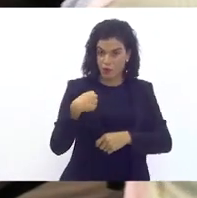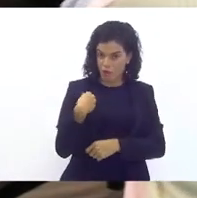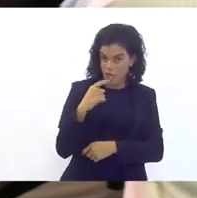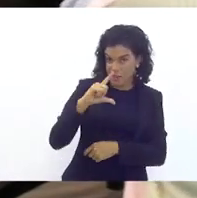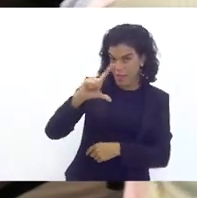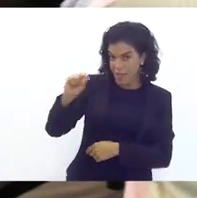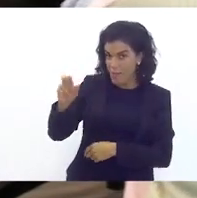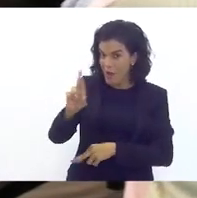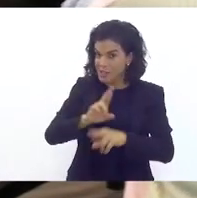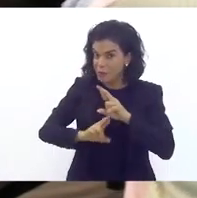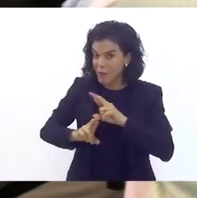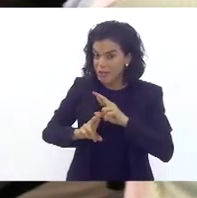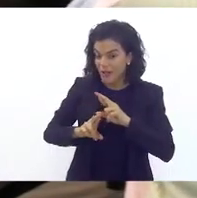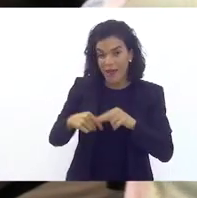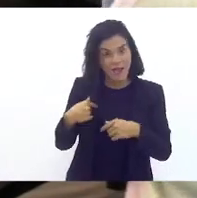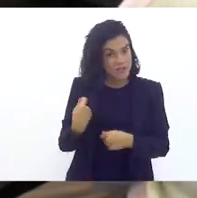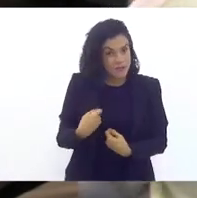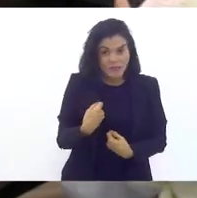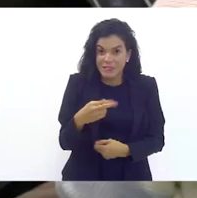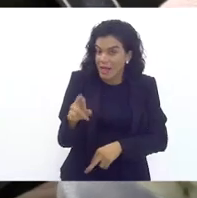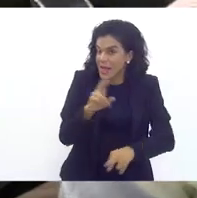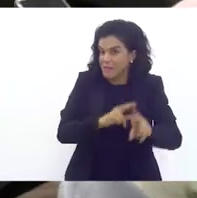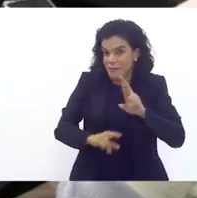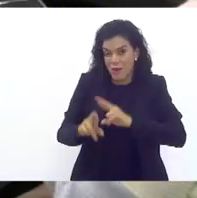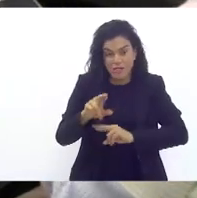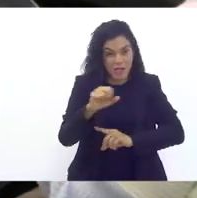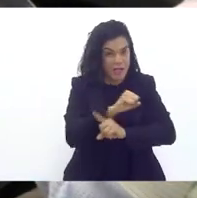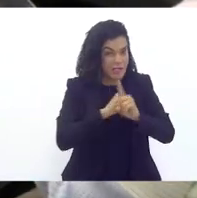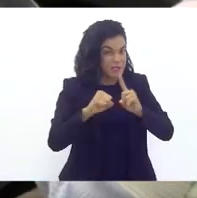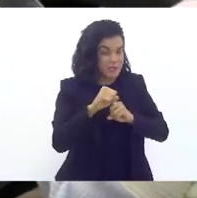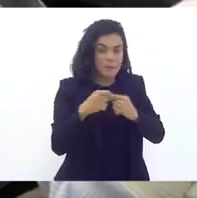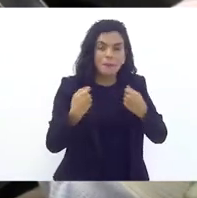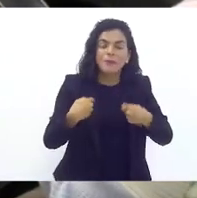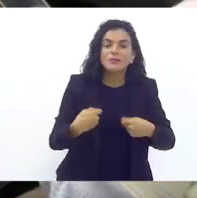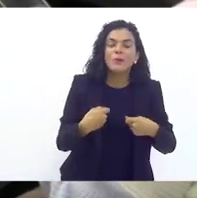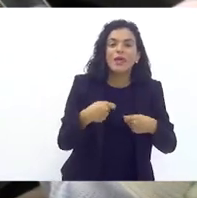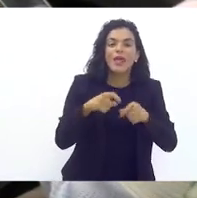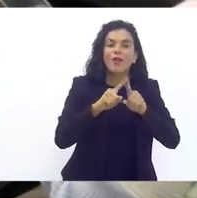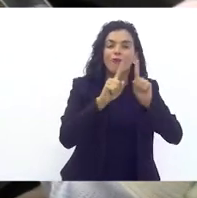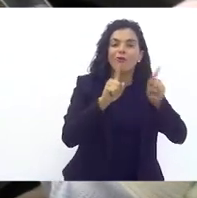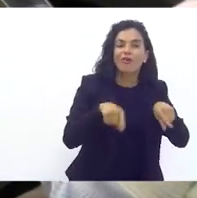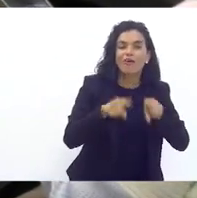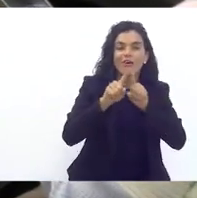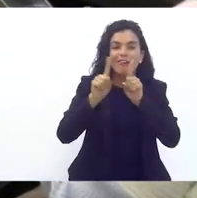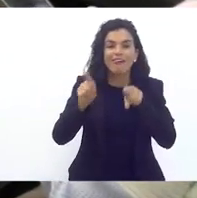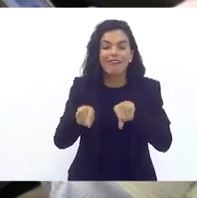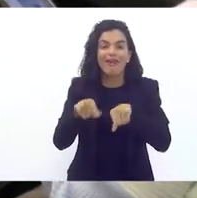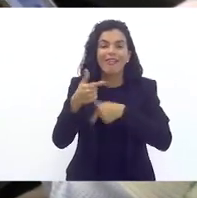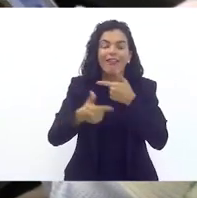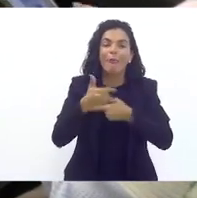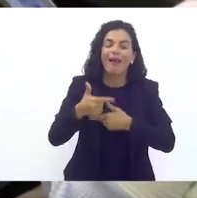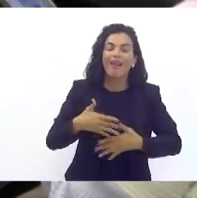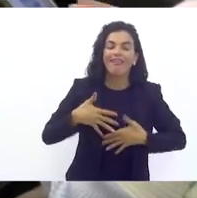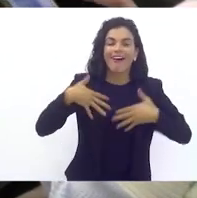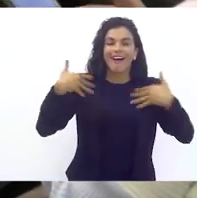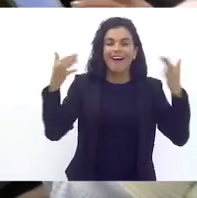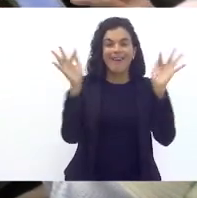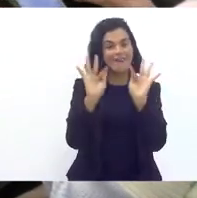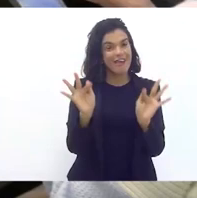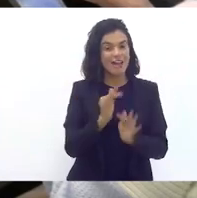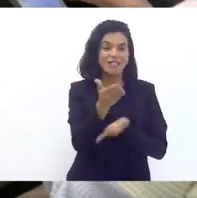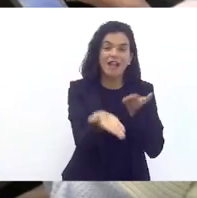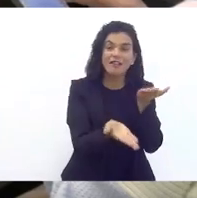essas respostas, porque só isso que nos interessa. A sociedade, ela precisa que esses trabalhadores estejam felizes para atender o